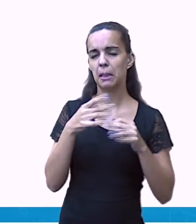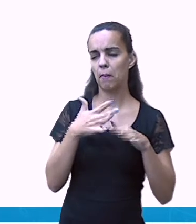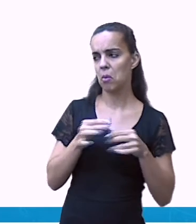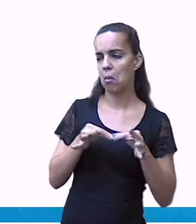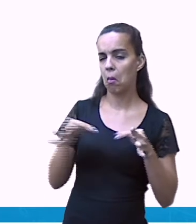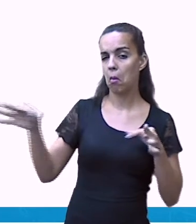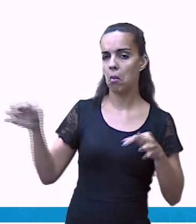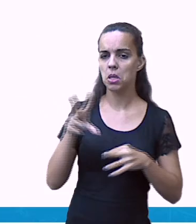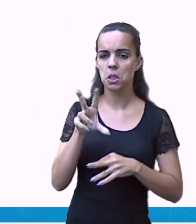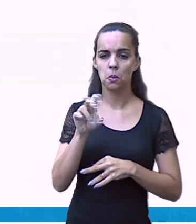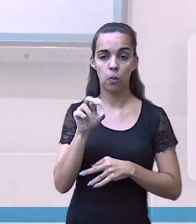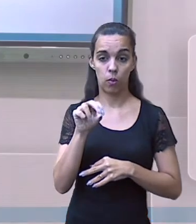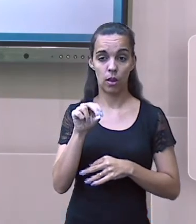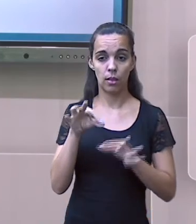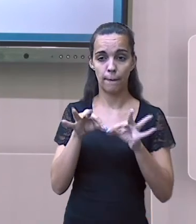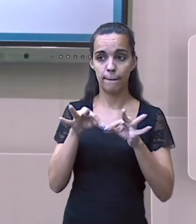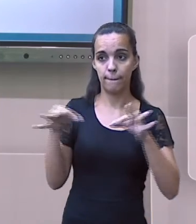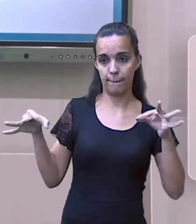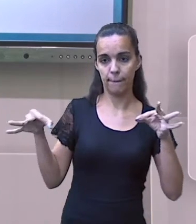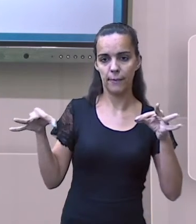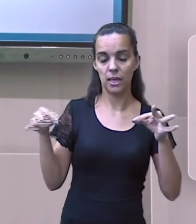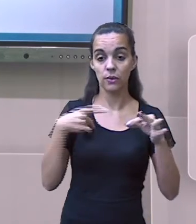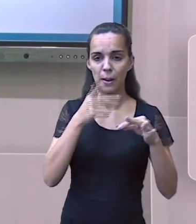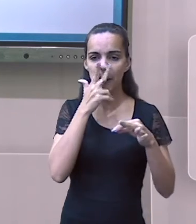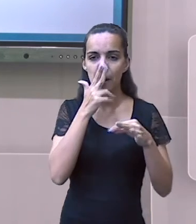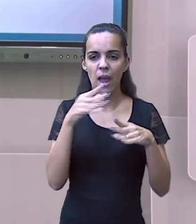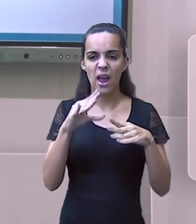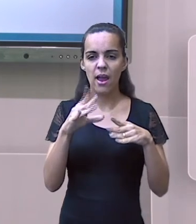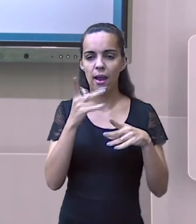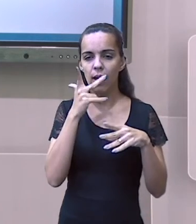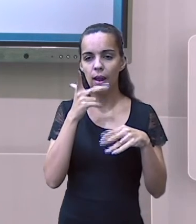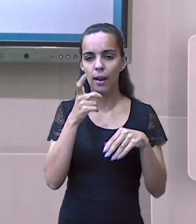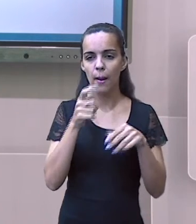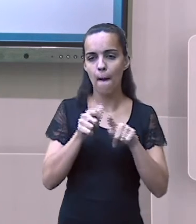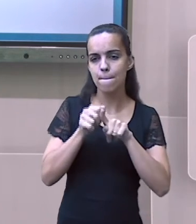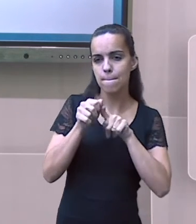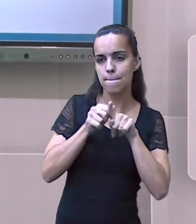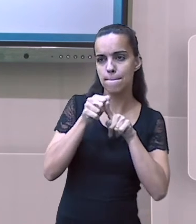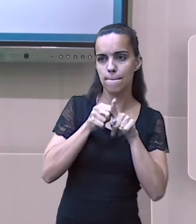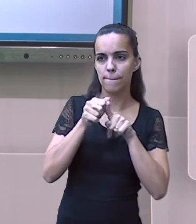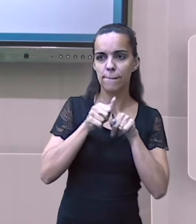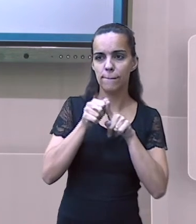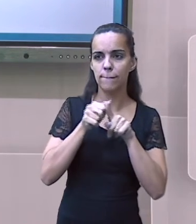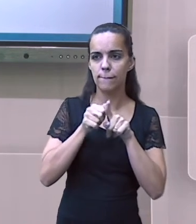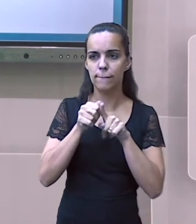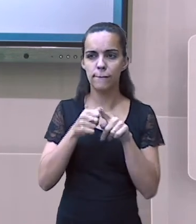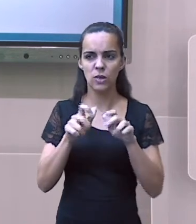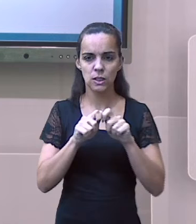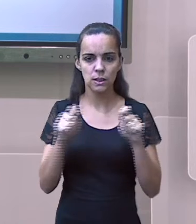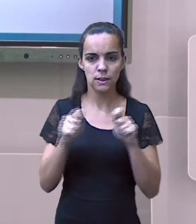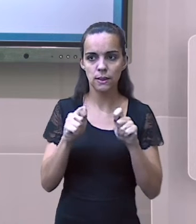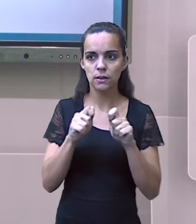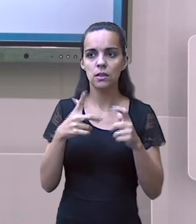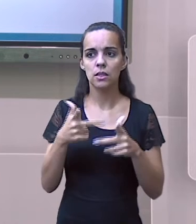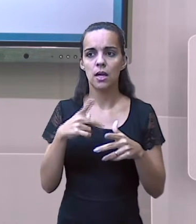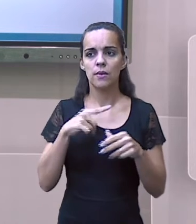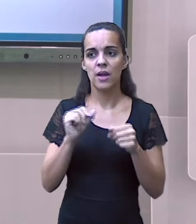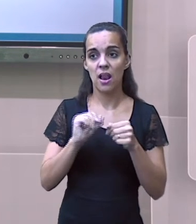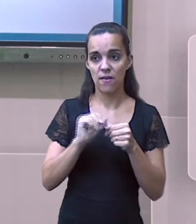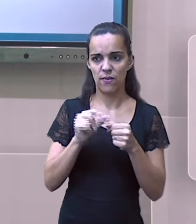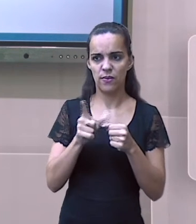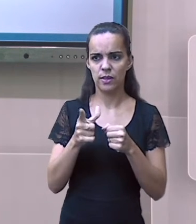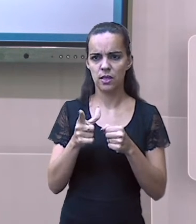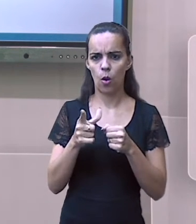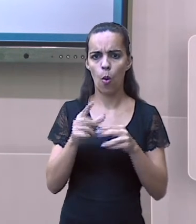quadrados, por exemplo, como lajes. E é muito indicado aí também em estruturas que elas são sujeitas a